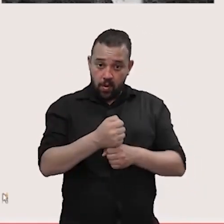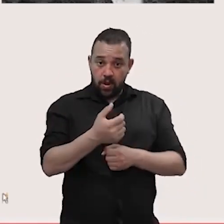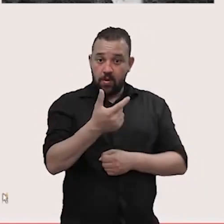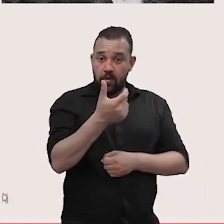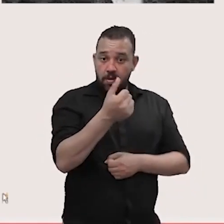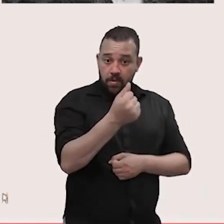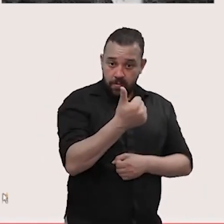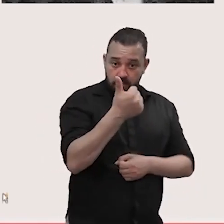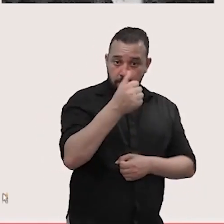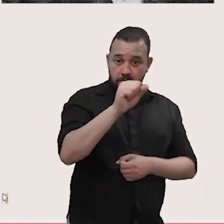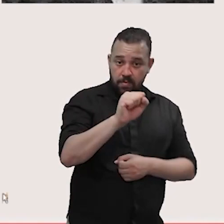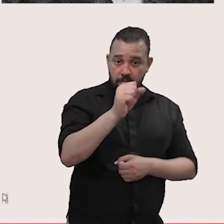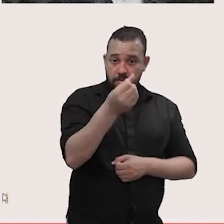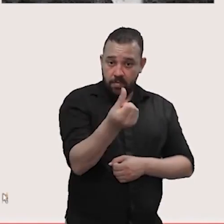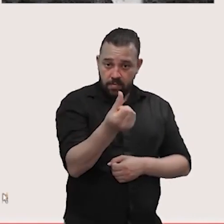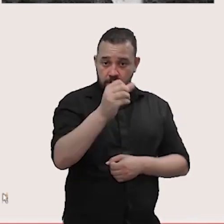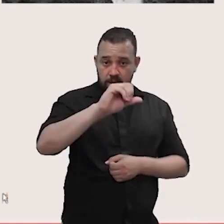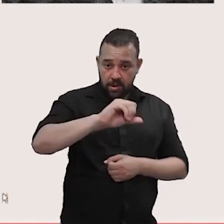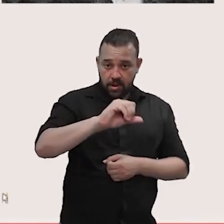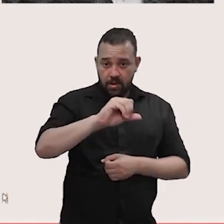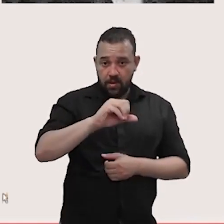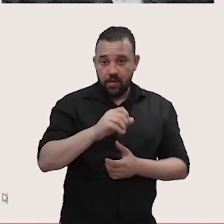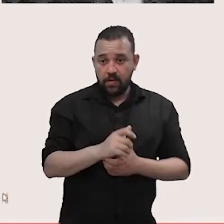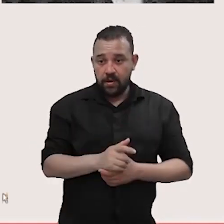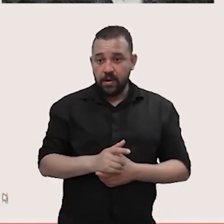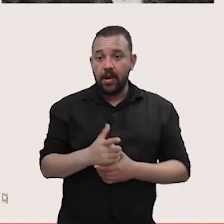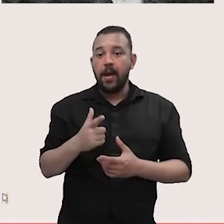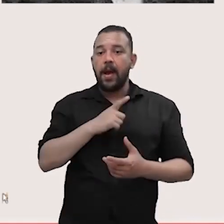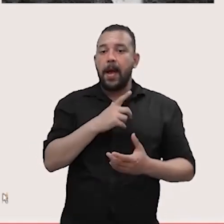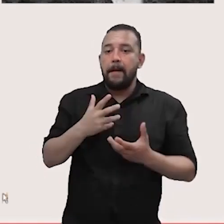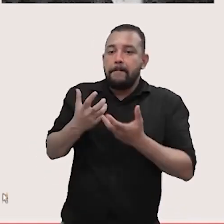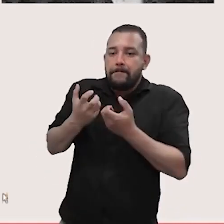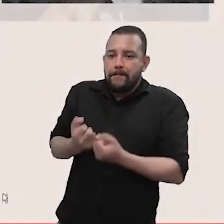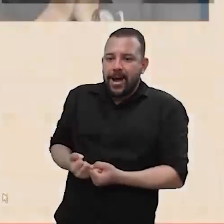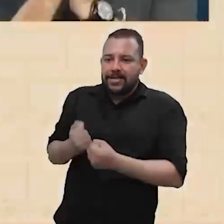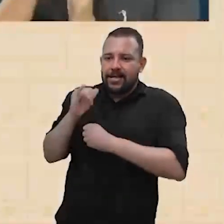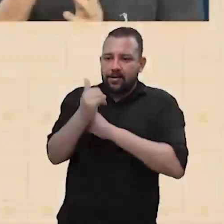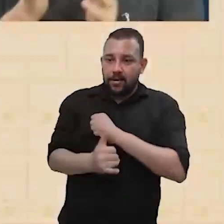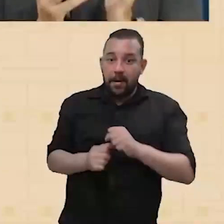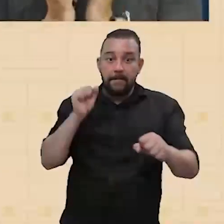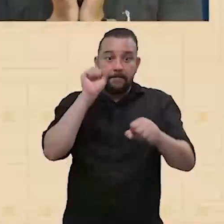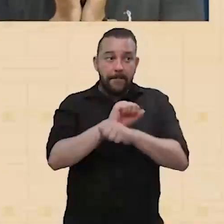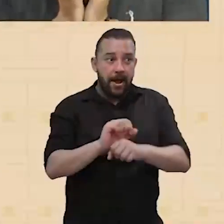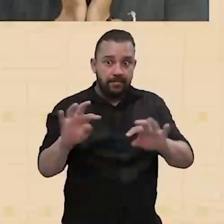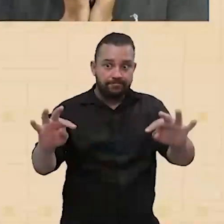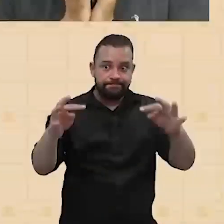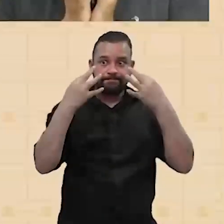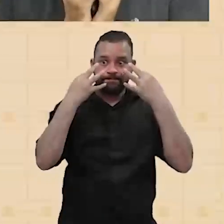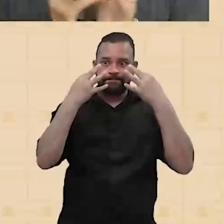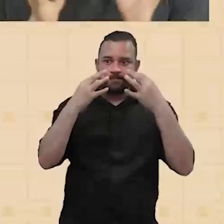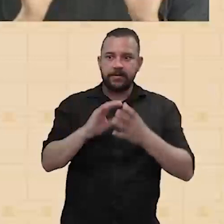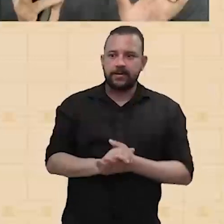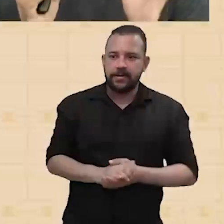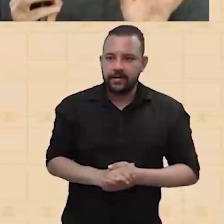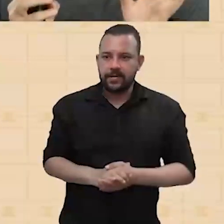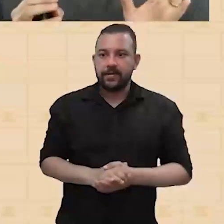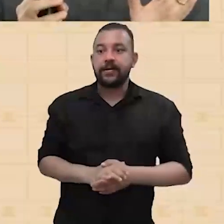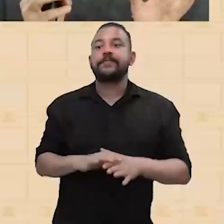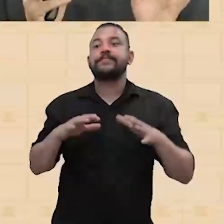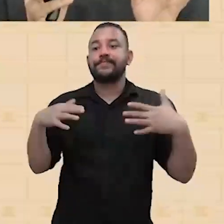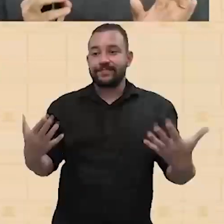massa atômica dos elementos. Pare tudo agora e olhe para mim. Divide a tela. Isso, perfeito.